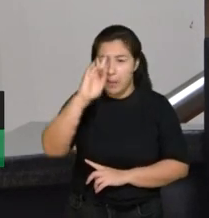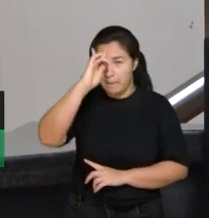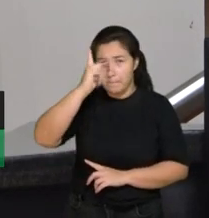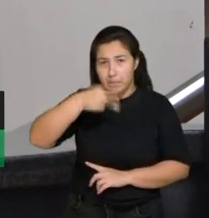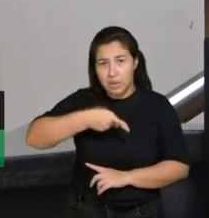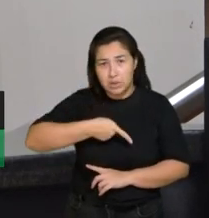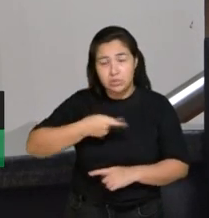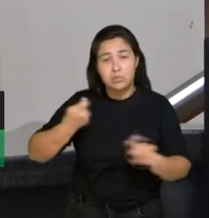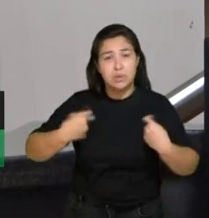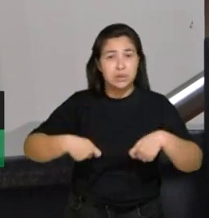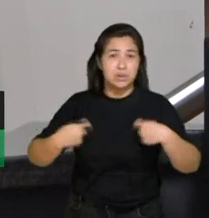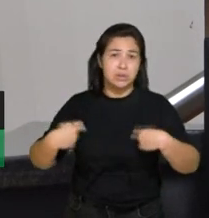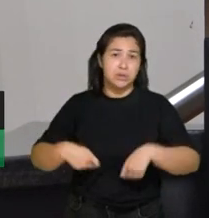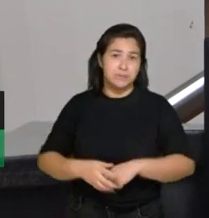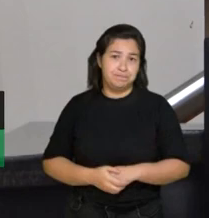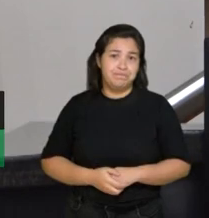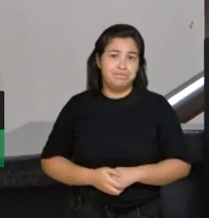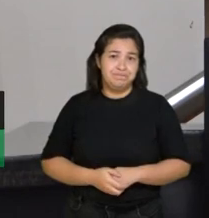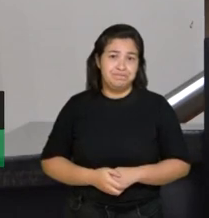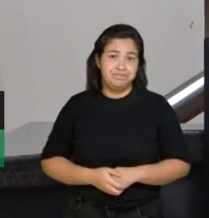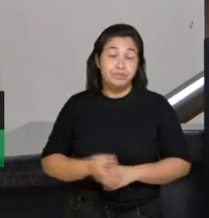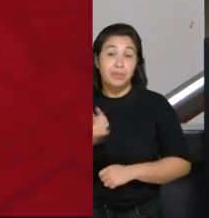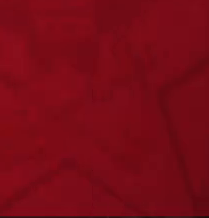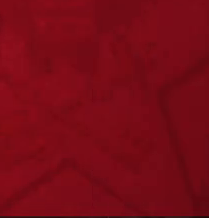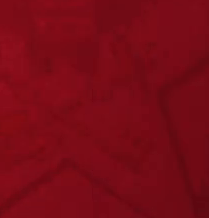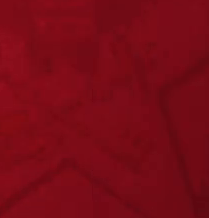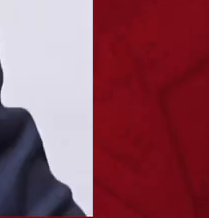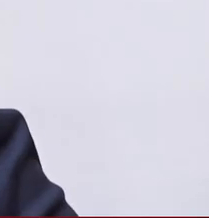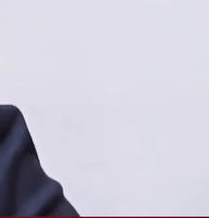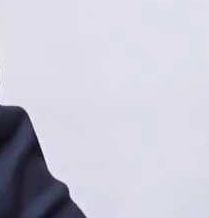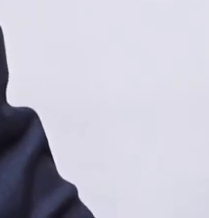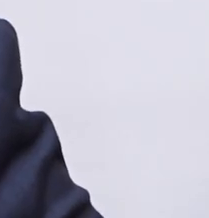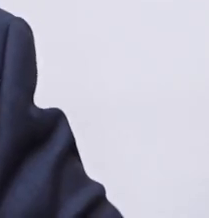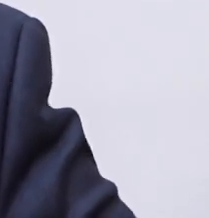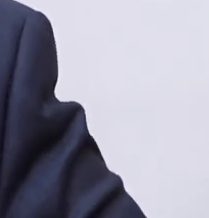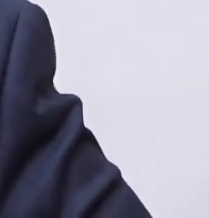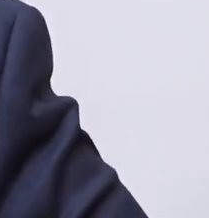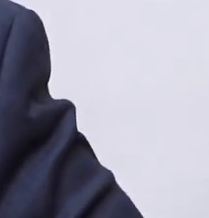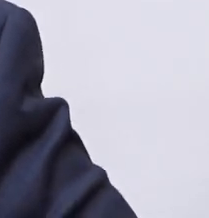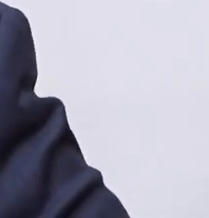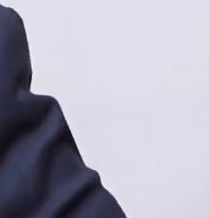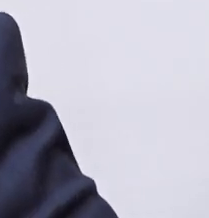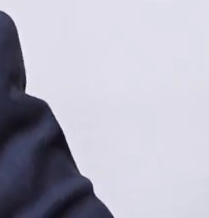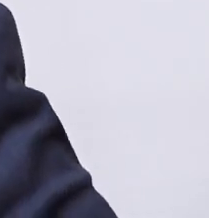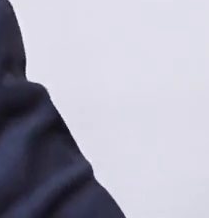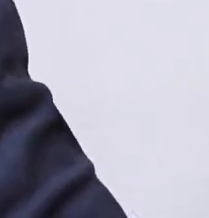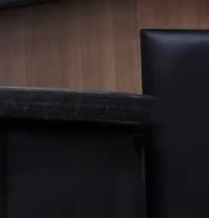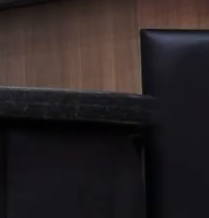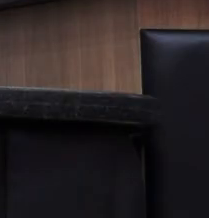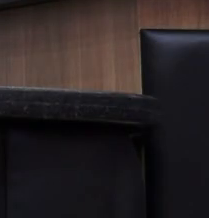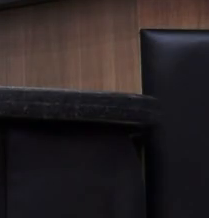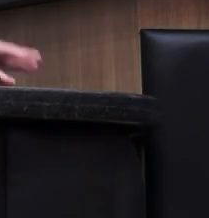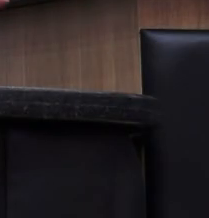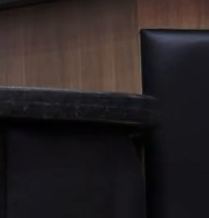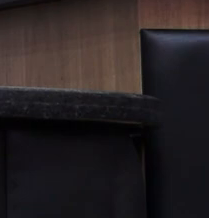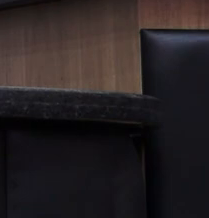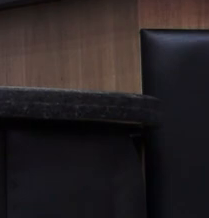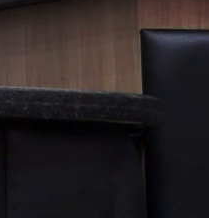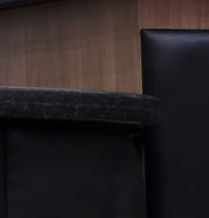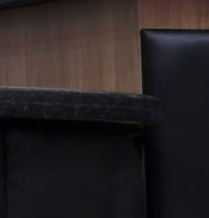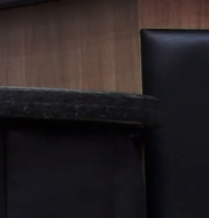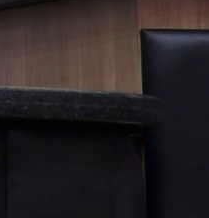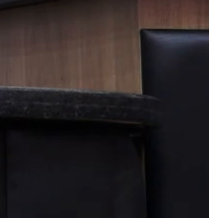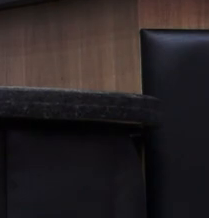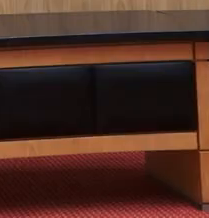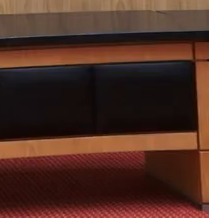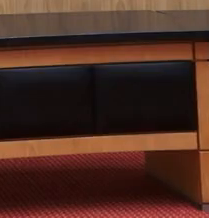destinação privilegiada de recursos públicos o deputado Padre Pedro balira falou sobre um projeto de lei de sua autoria que